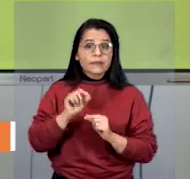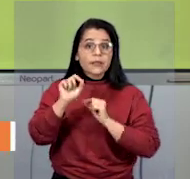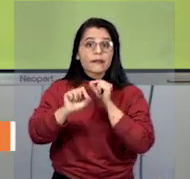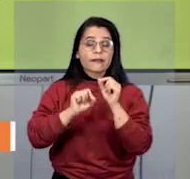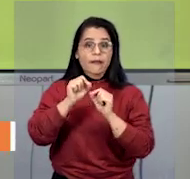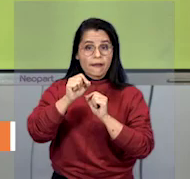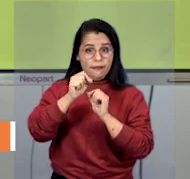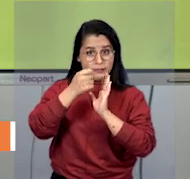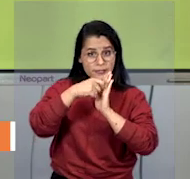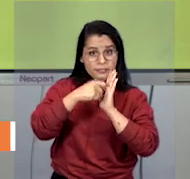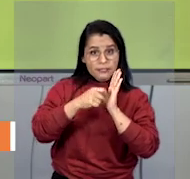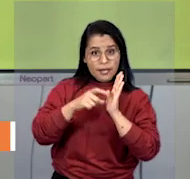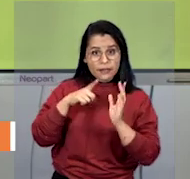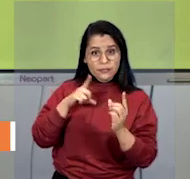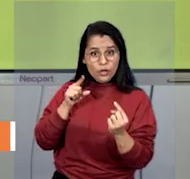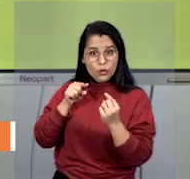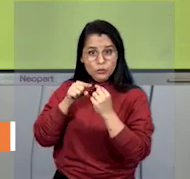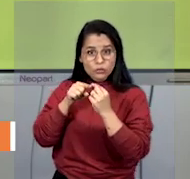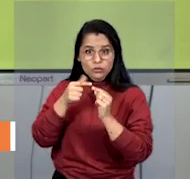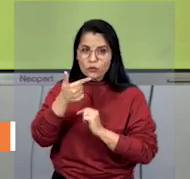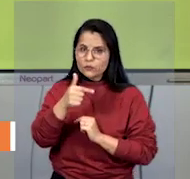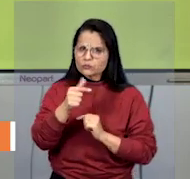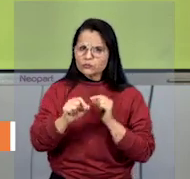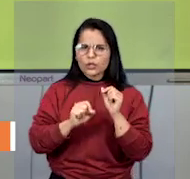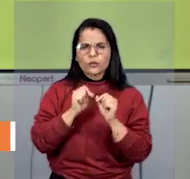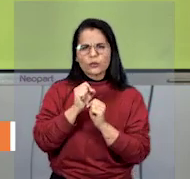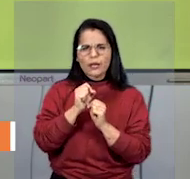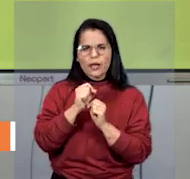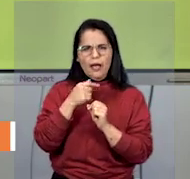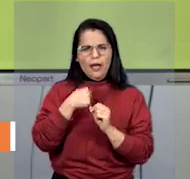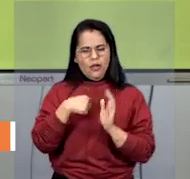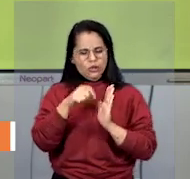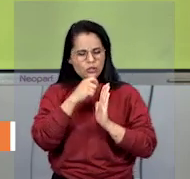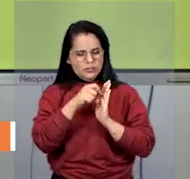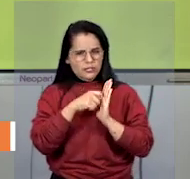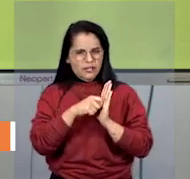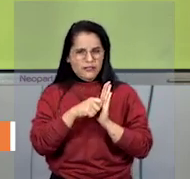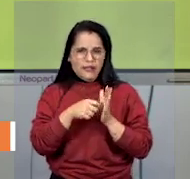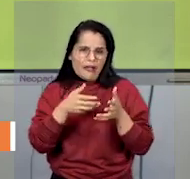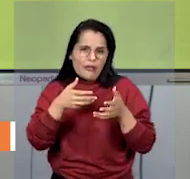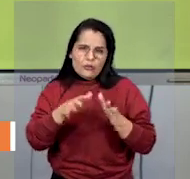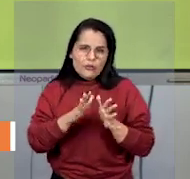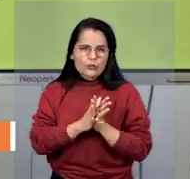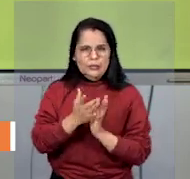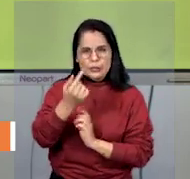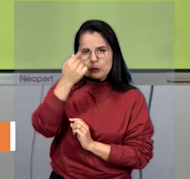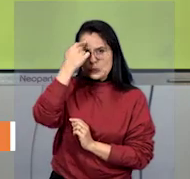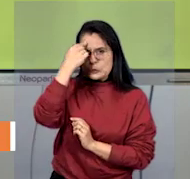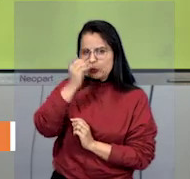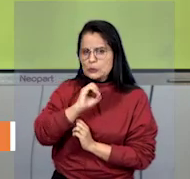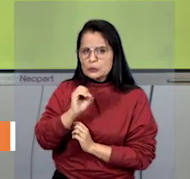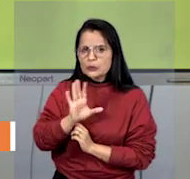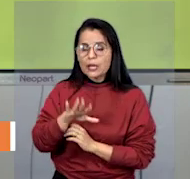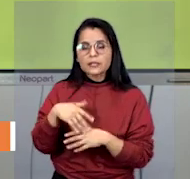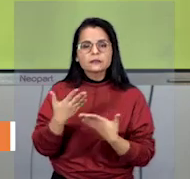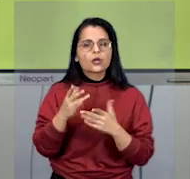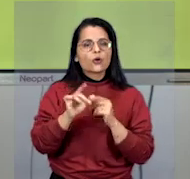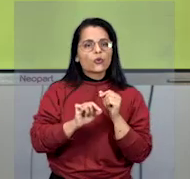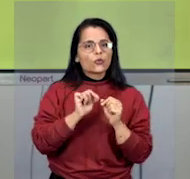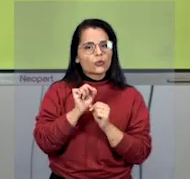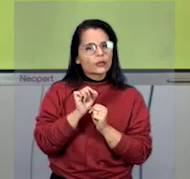escreve tem uma intenção. Não existe essa de escreveu sem querer ou sem pensar. Isso